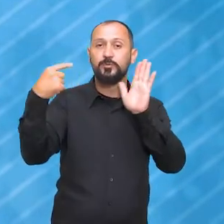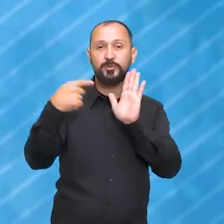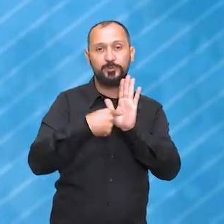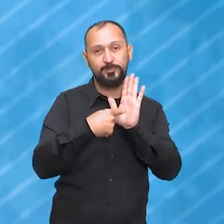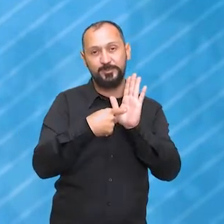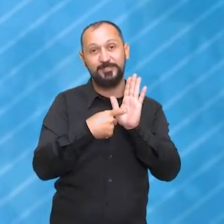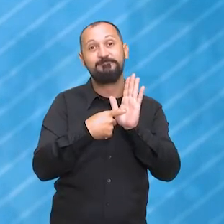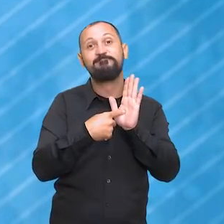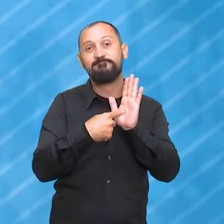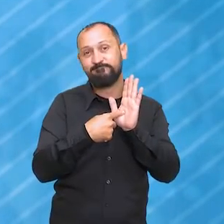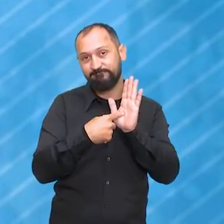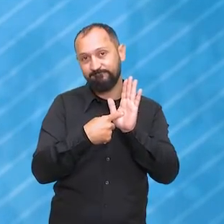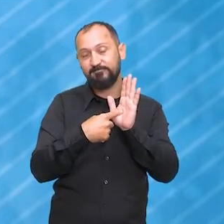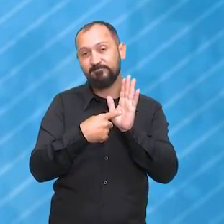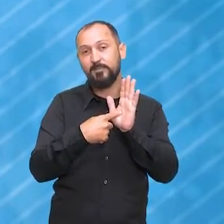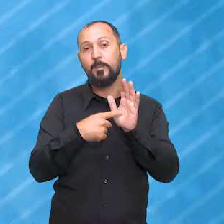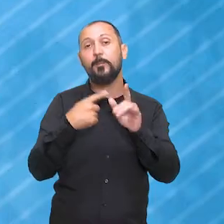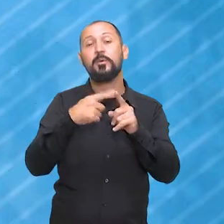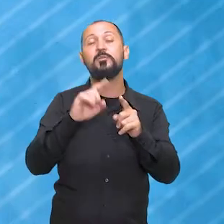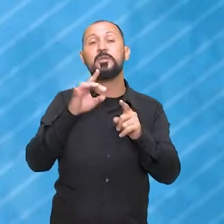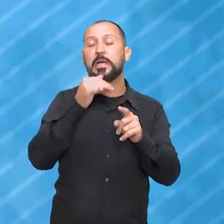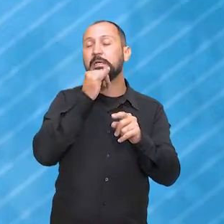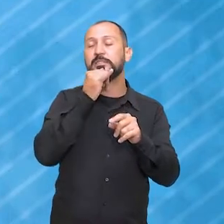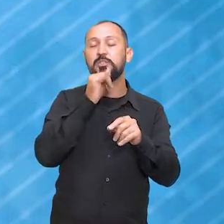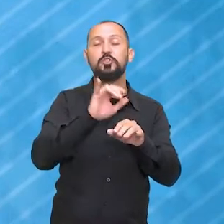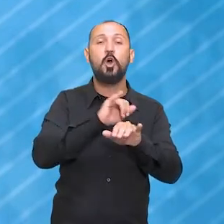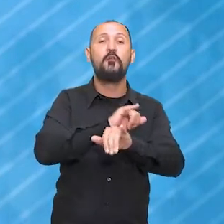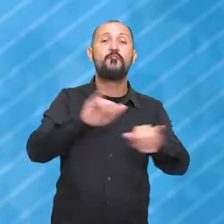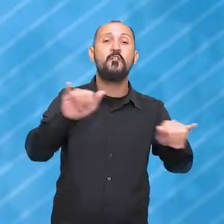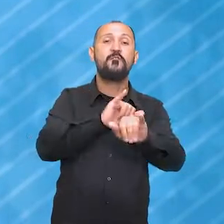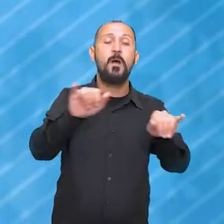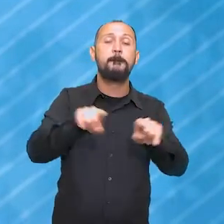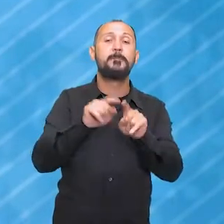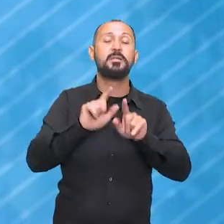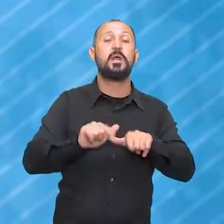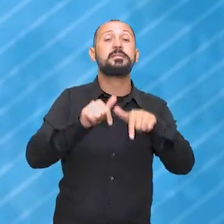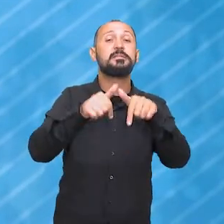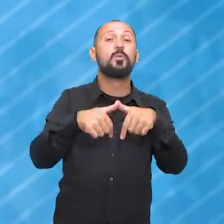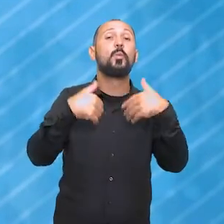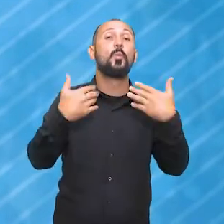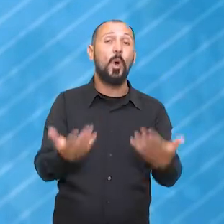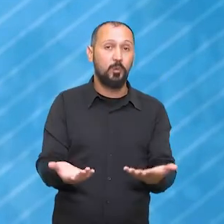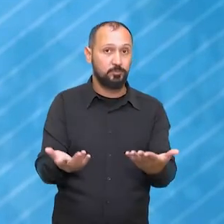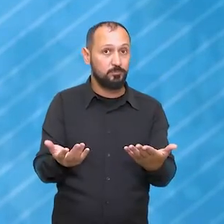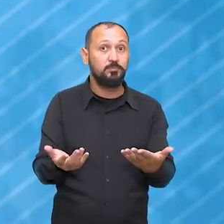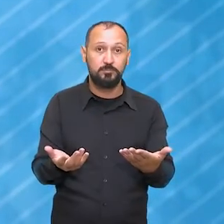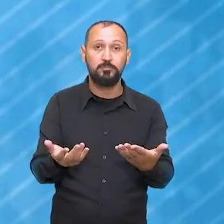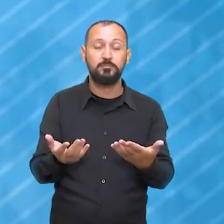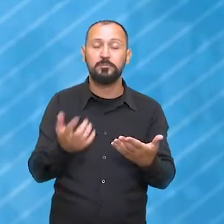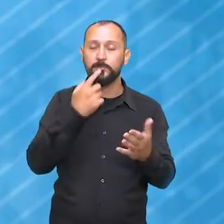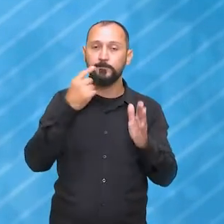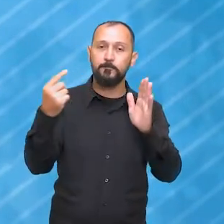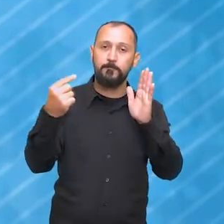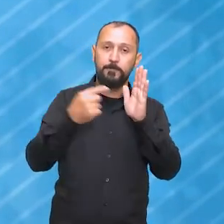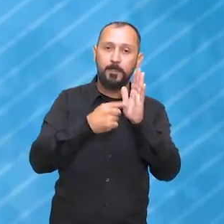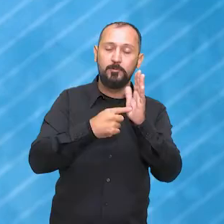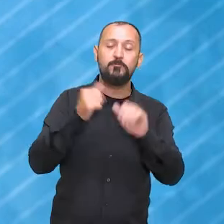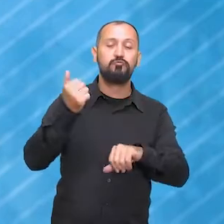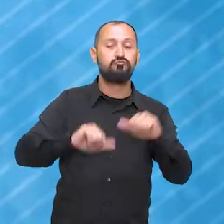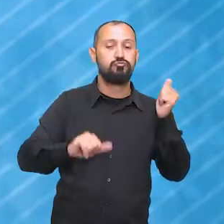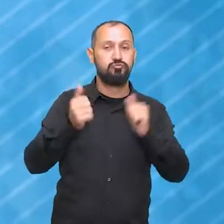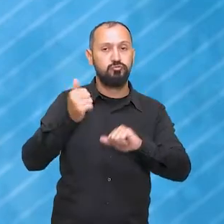denúncias. Porque não adianta também a gente dar só informação sem uma ação. Então, essas denúncias vão